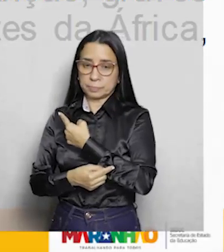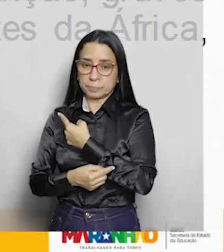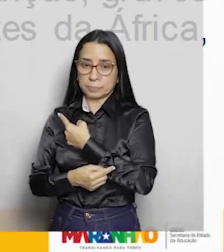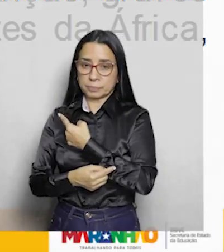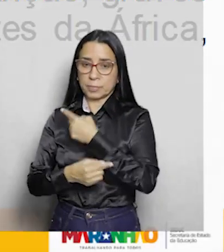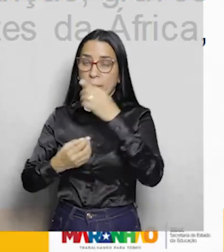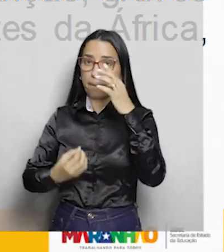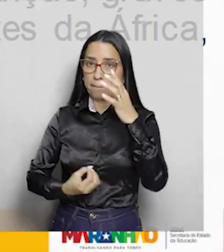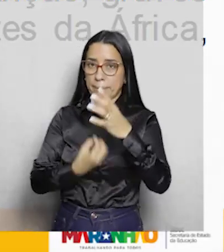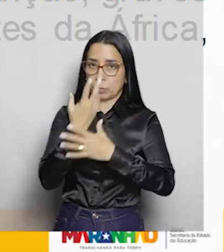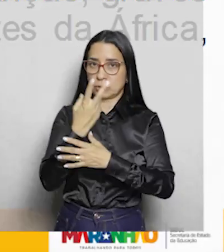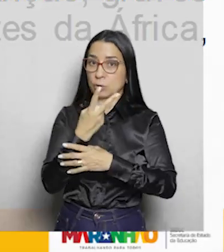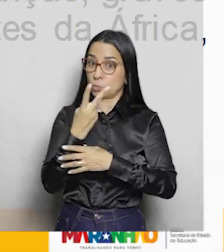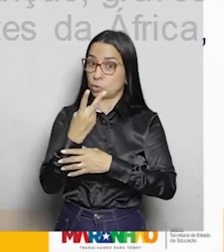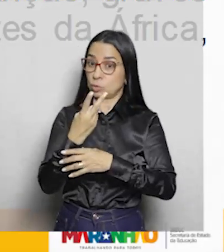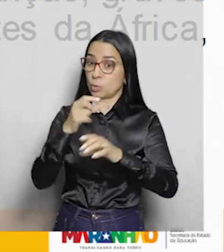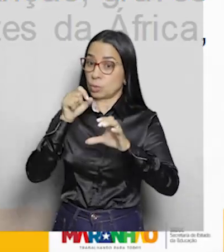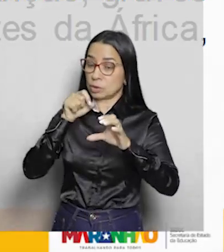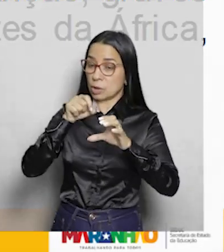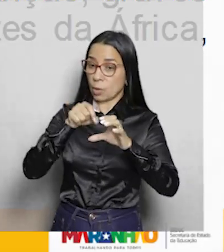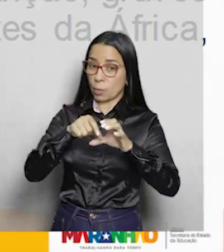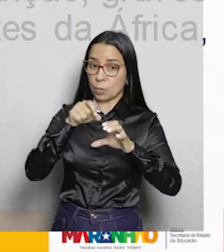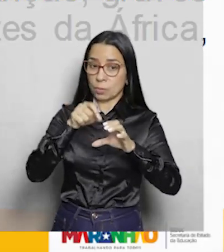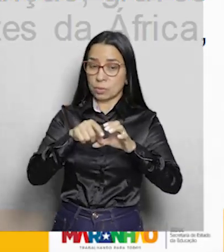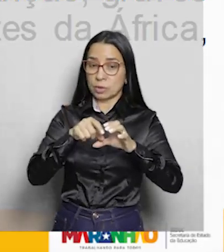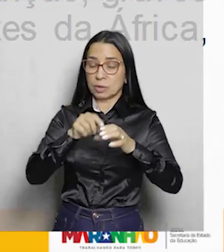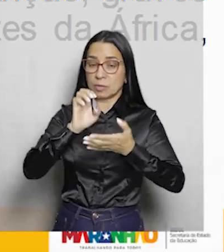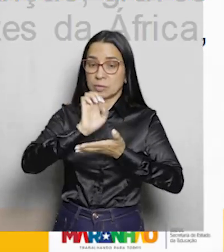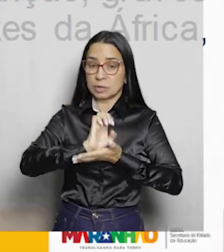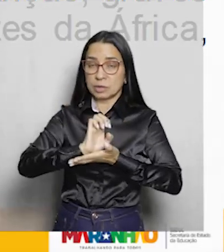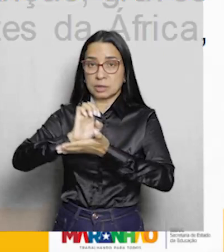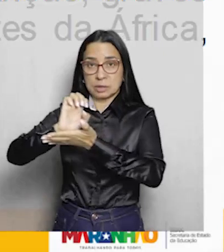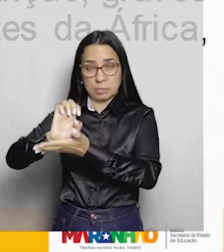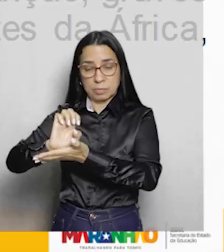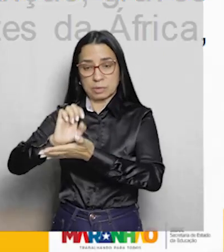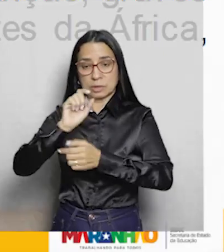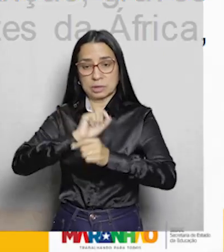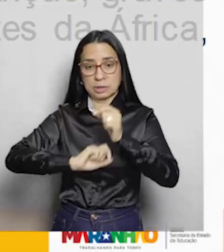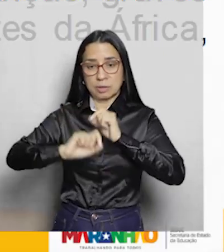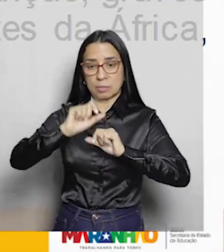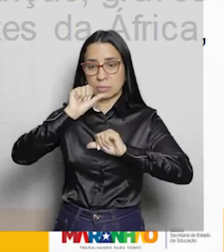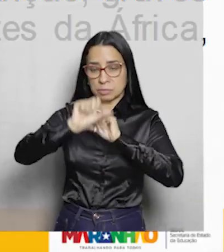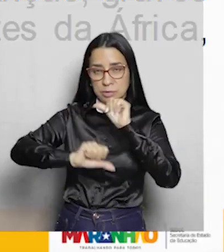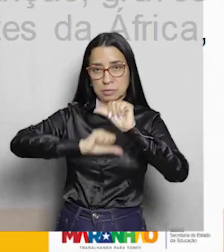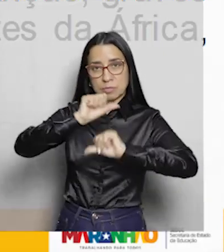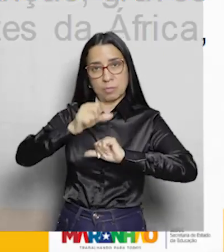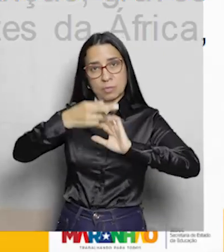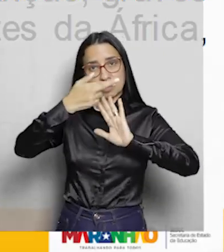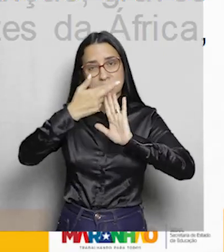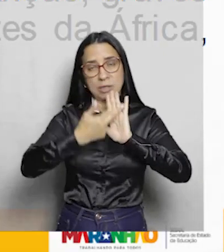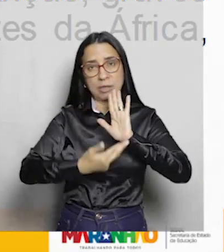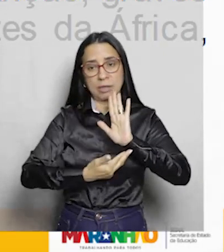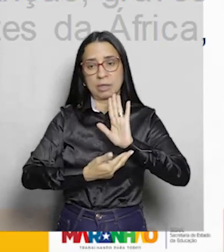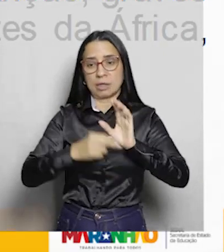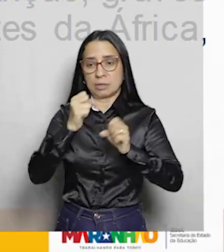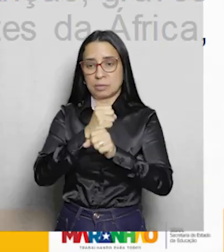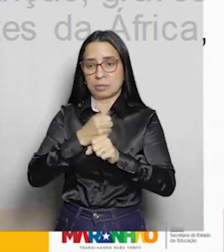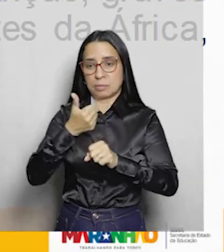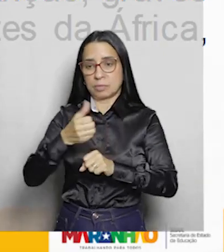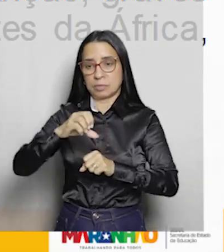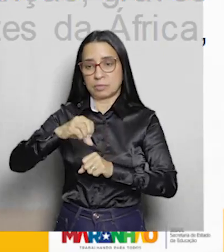ou 2 cultivos de exportação transformou-se em regra em